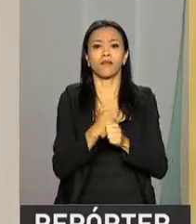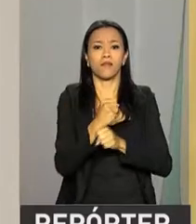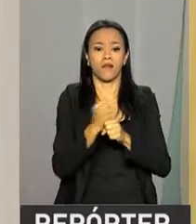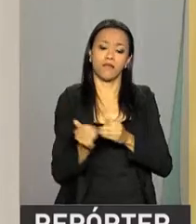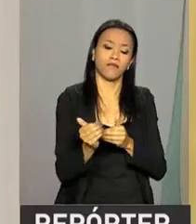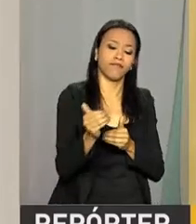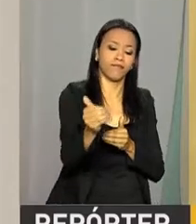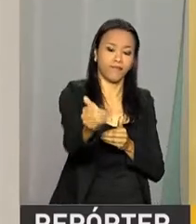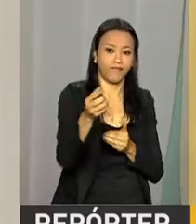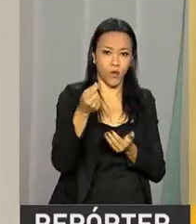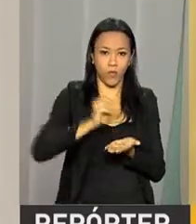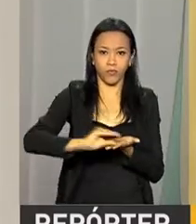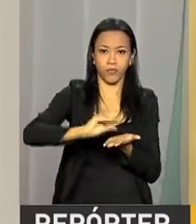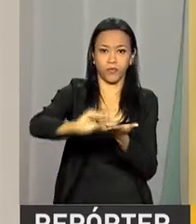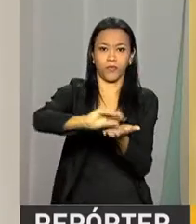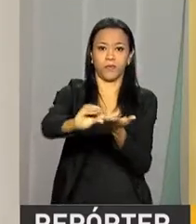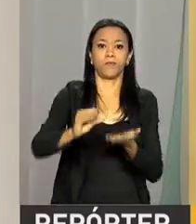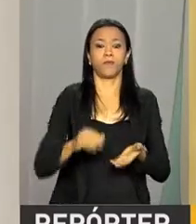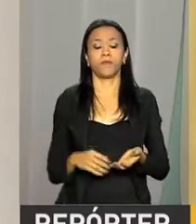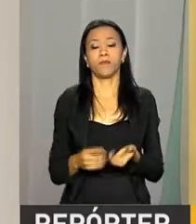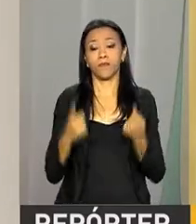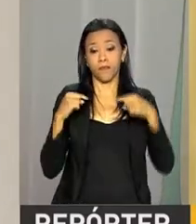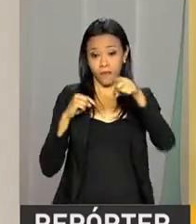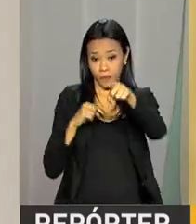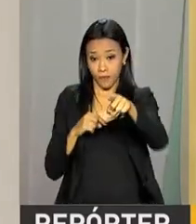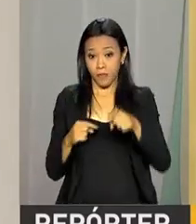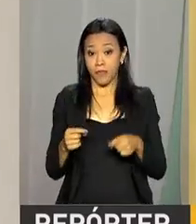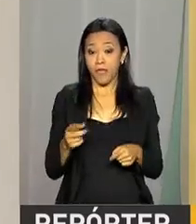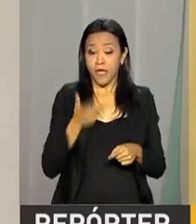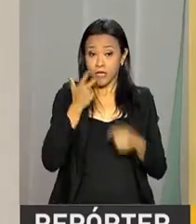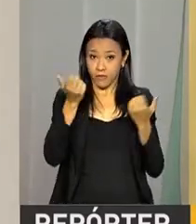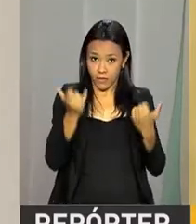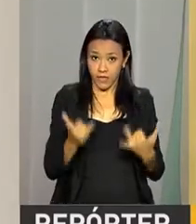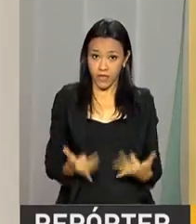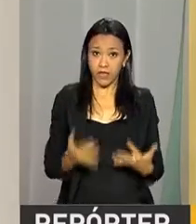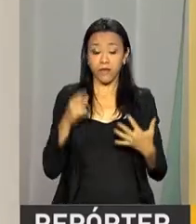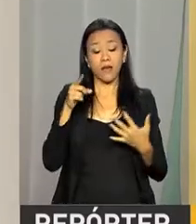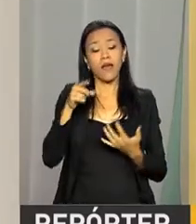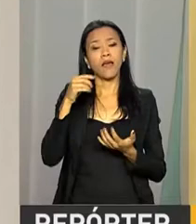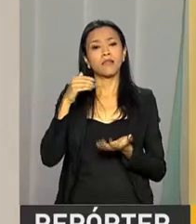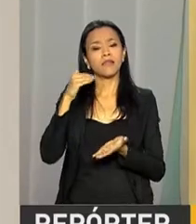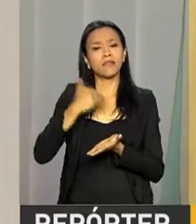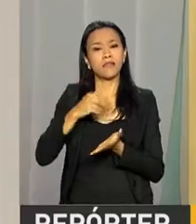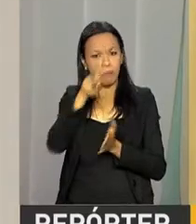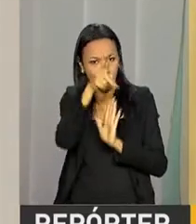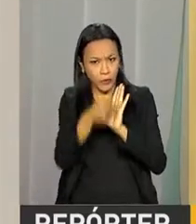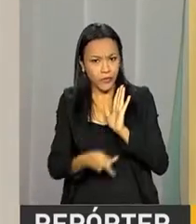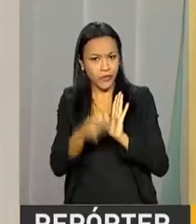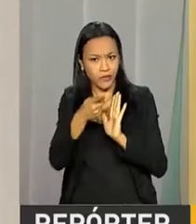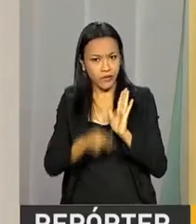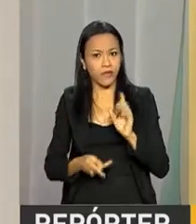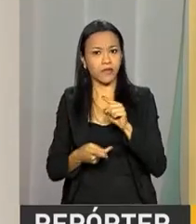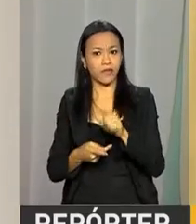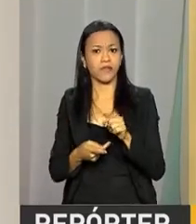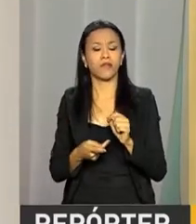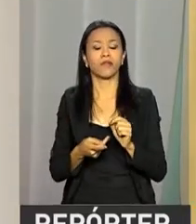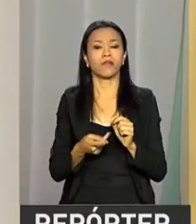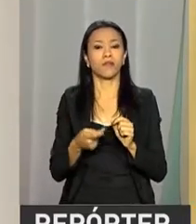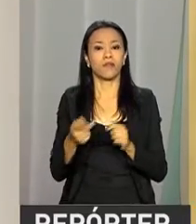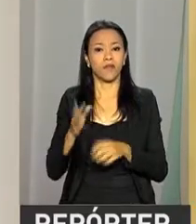que são implementadas pela secretaria de economia solidária ela busca alcançar todo e qualquer